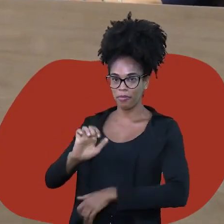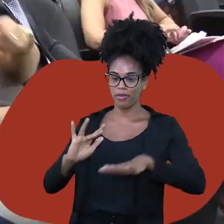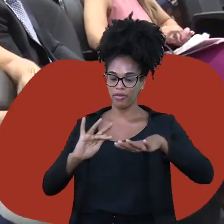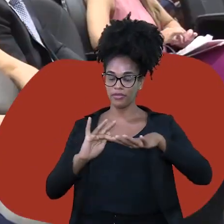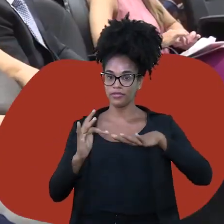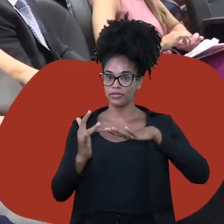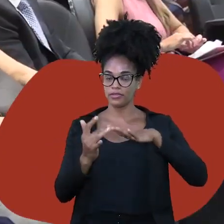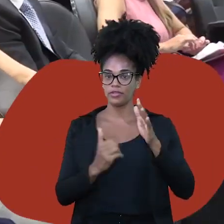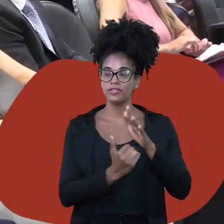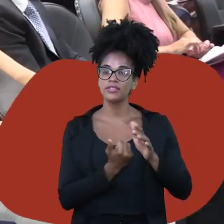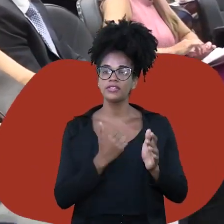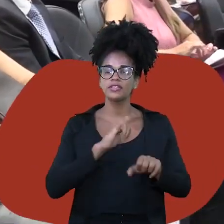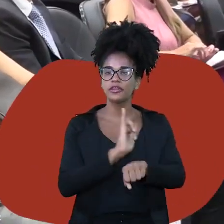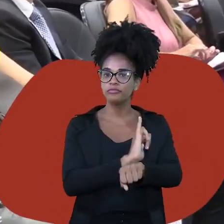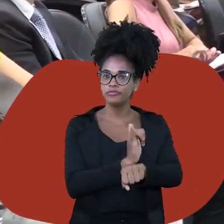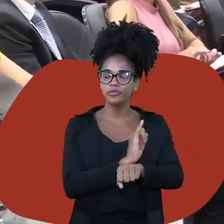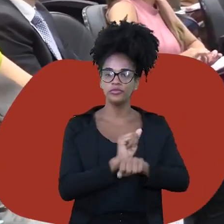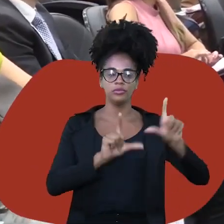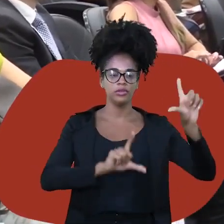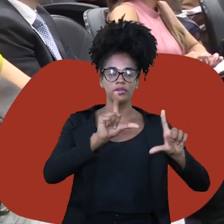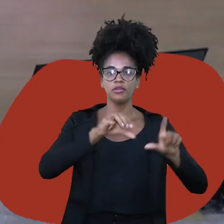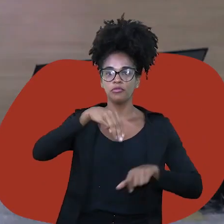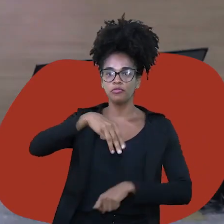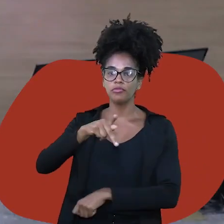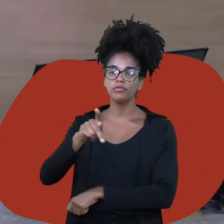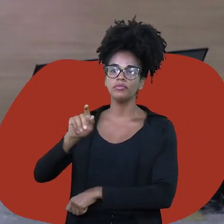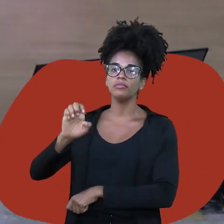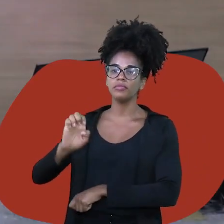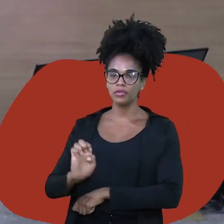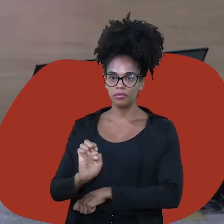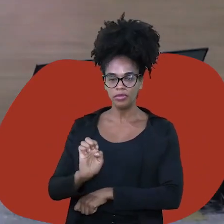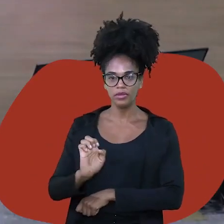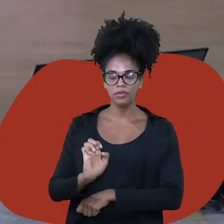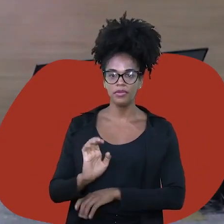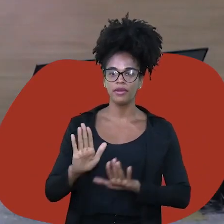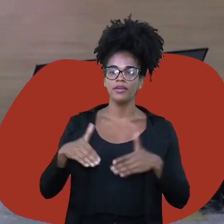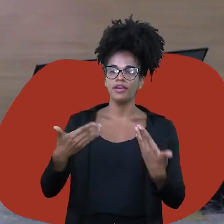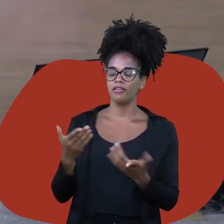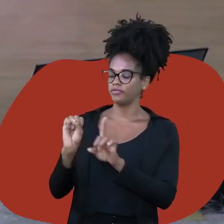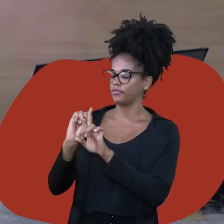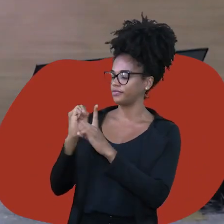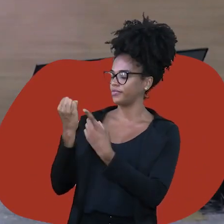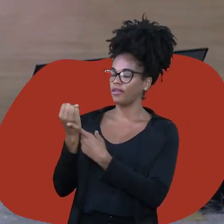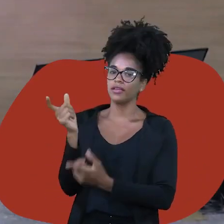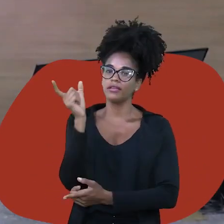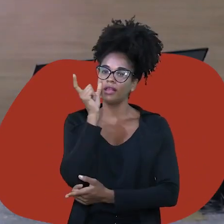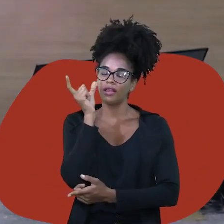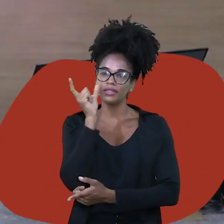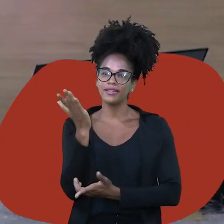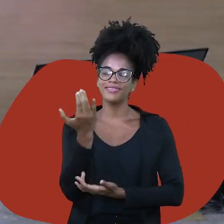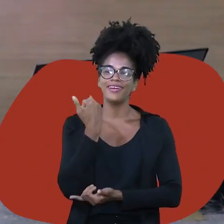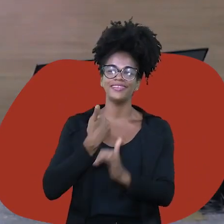youtube.com/TVMPPE. Afinal, o que é de interesse público é notícia no MPPE.